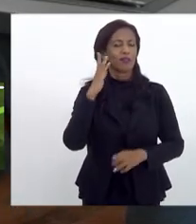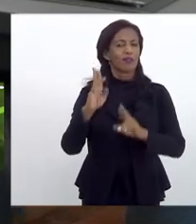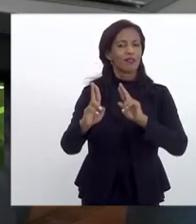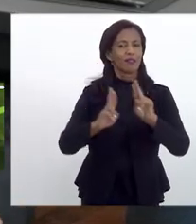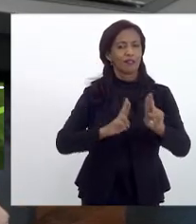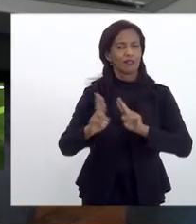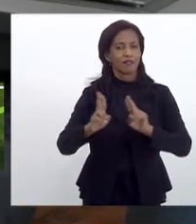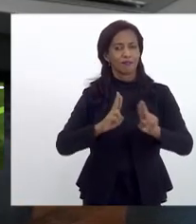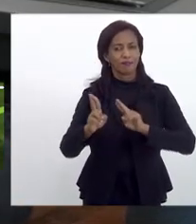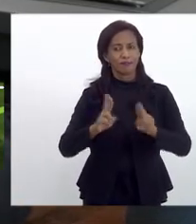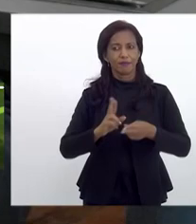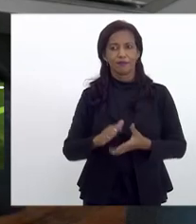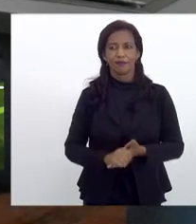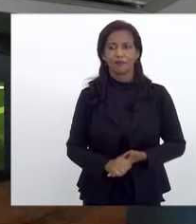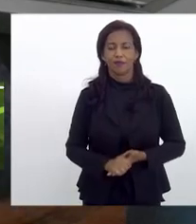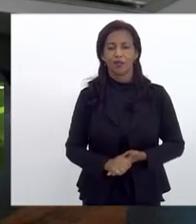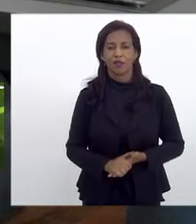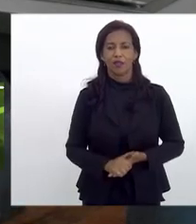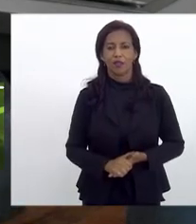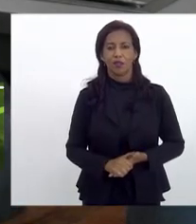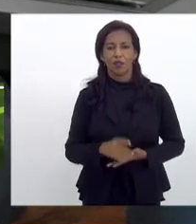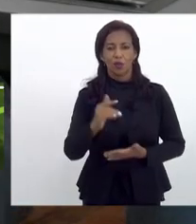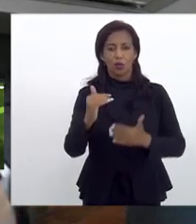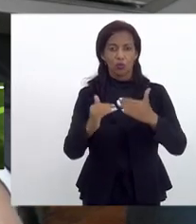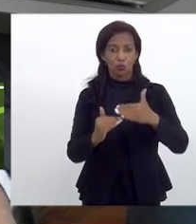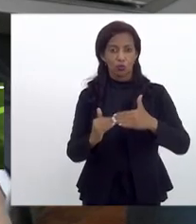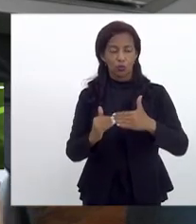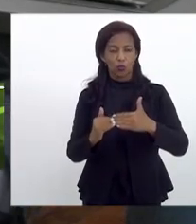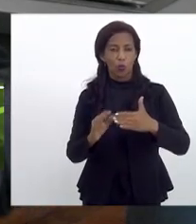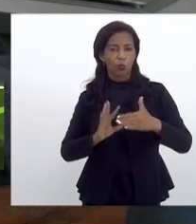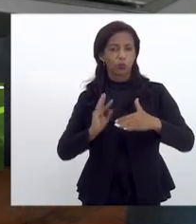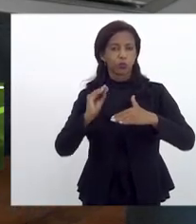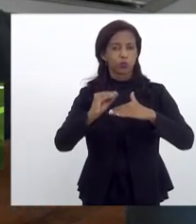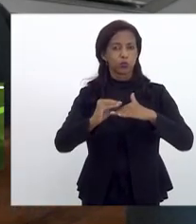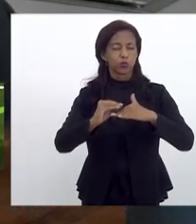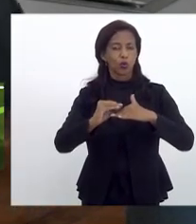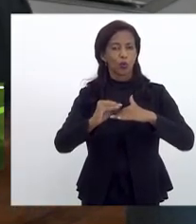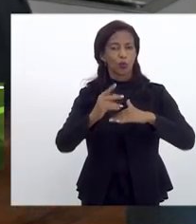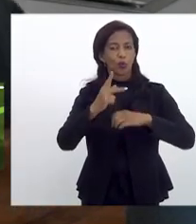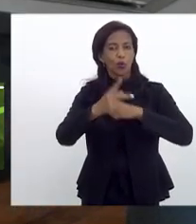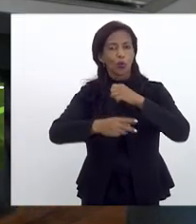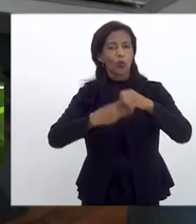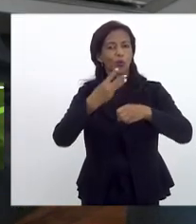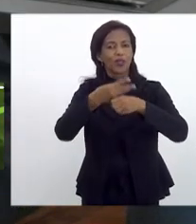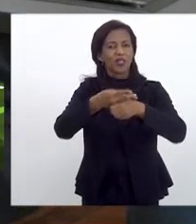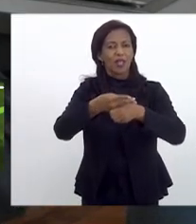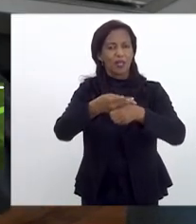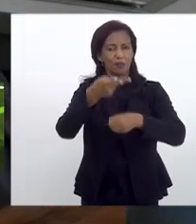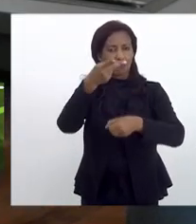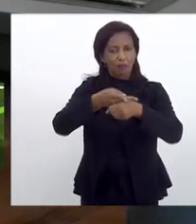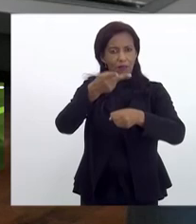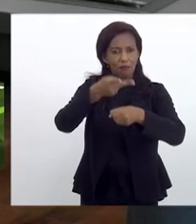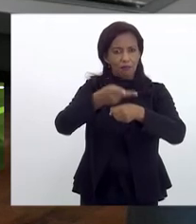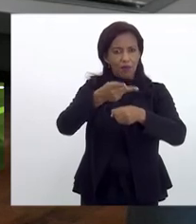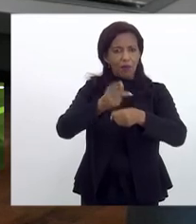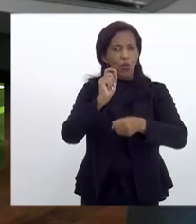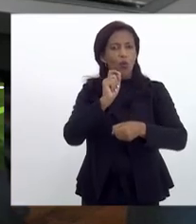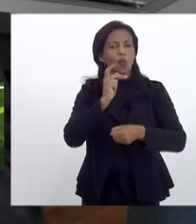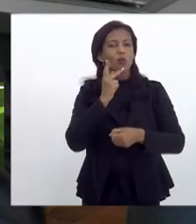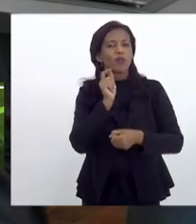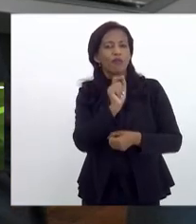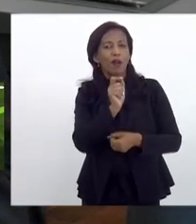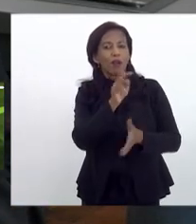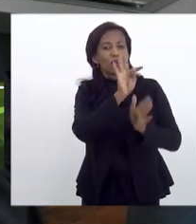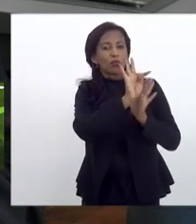A compulsoriedade Sobre o triênio Mas o que diz O que que diz o dispositivo